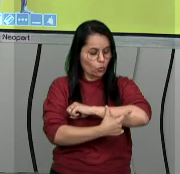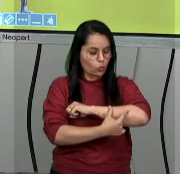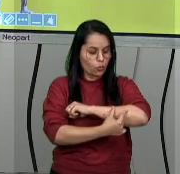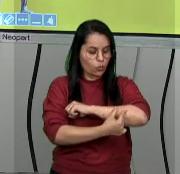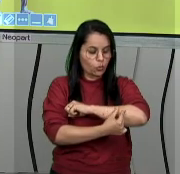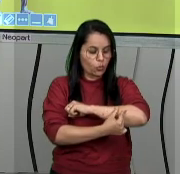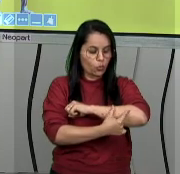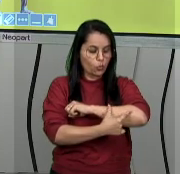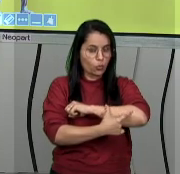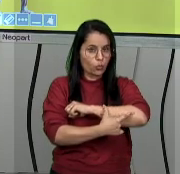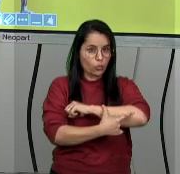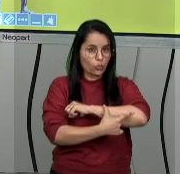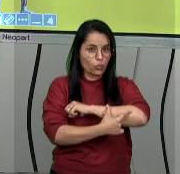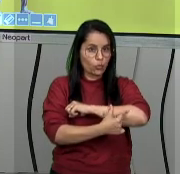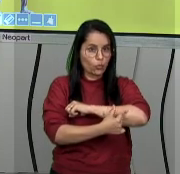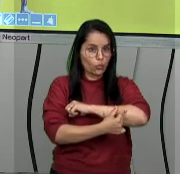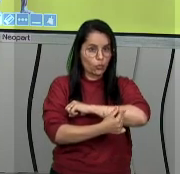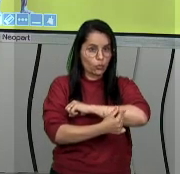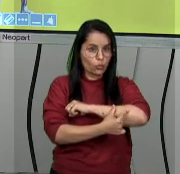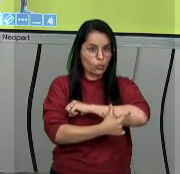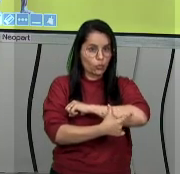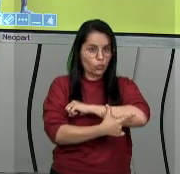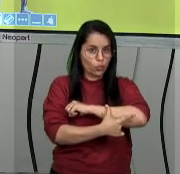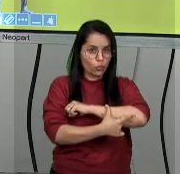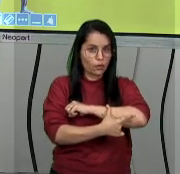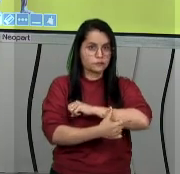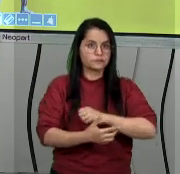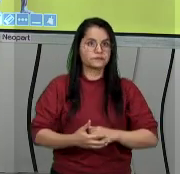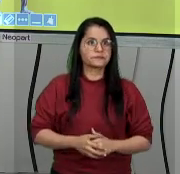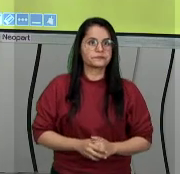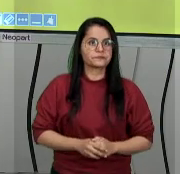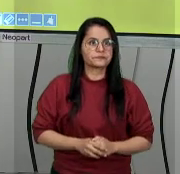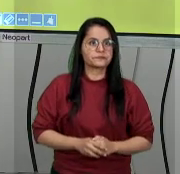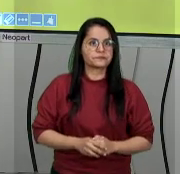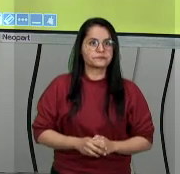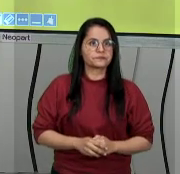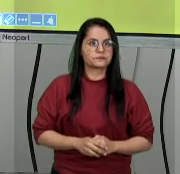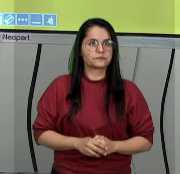e relaxamento, contração e relaxamento.